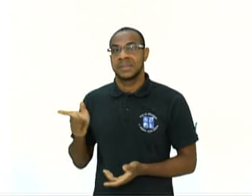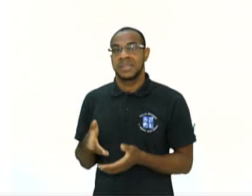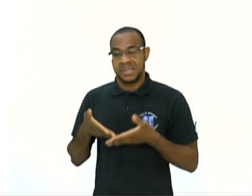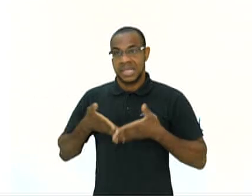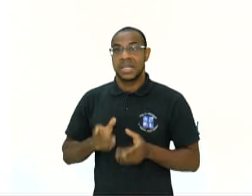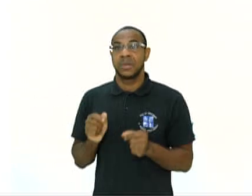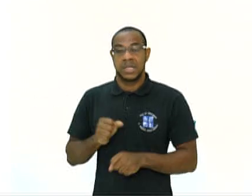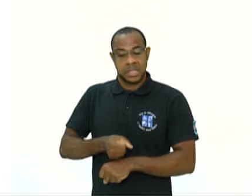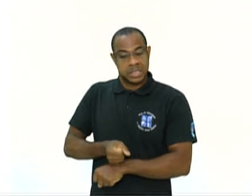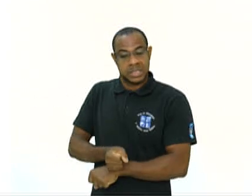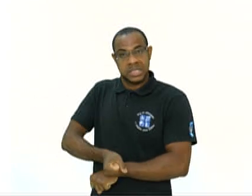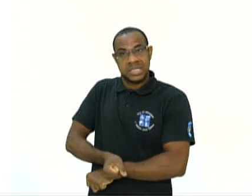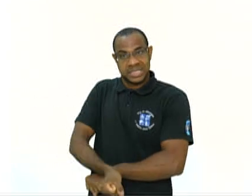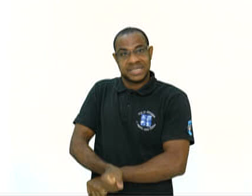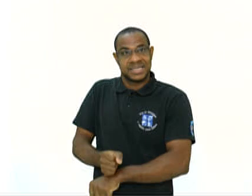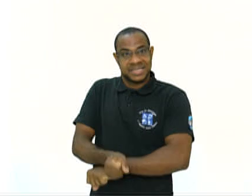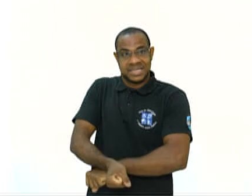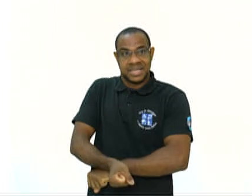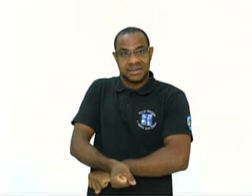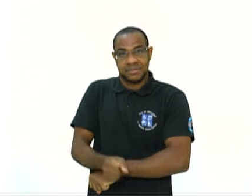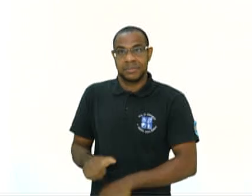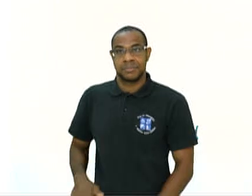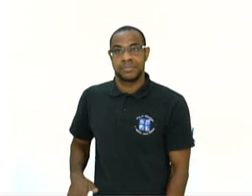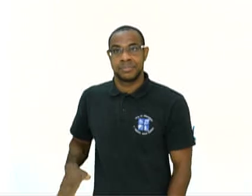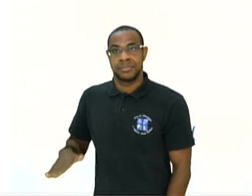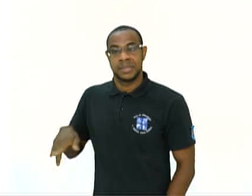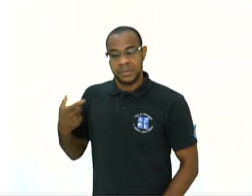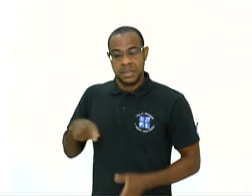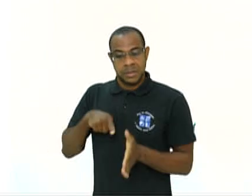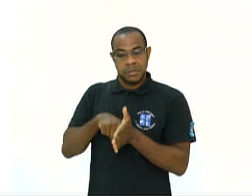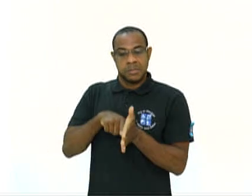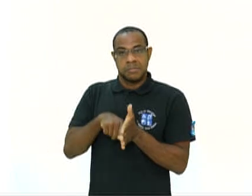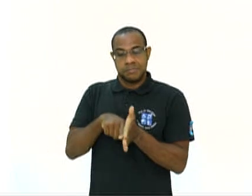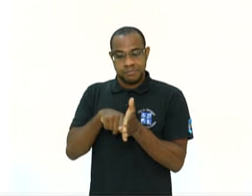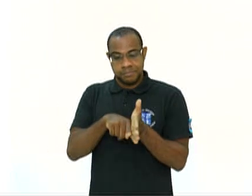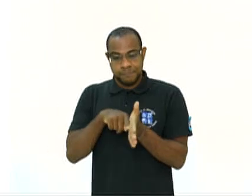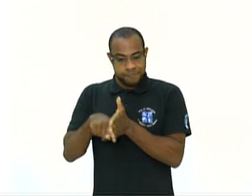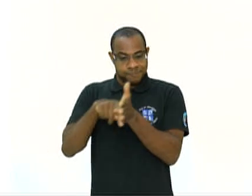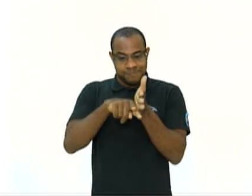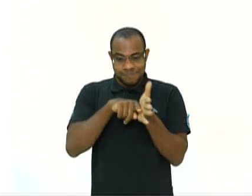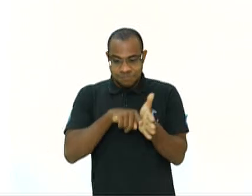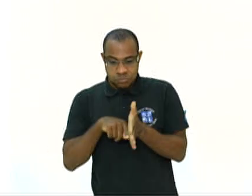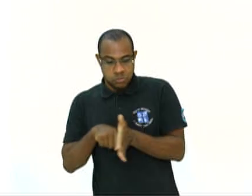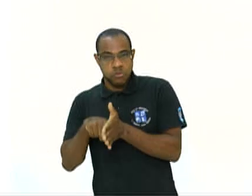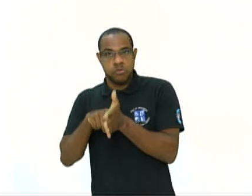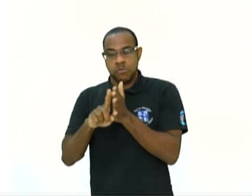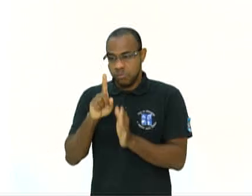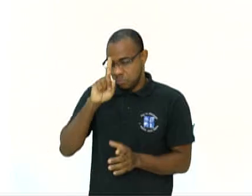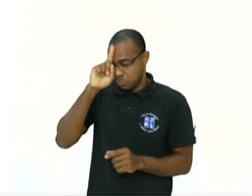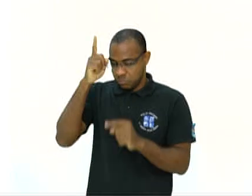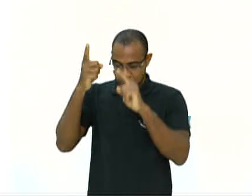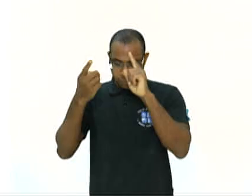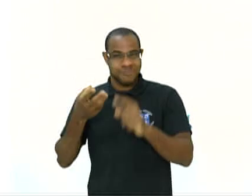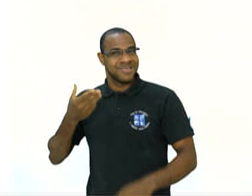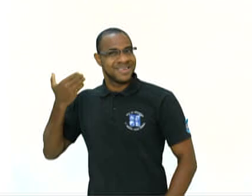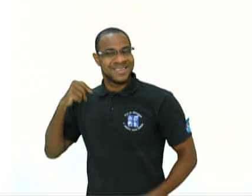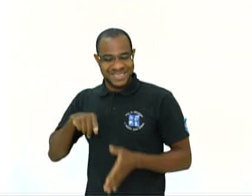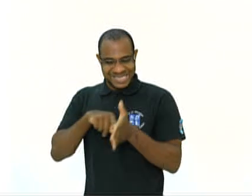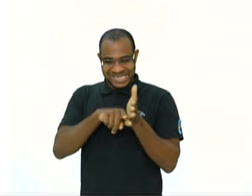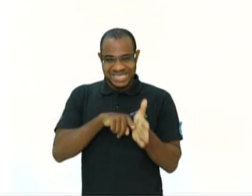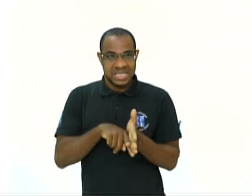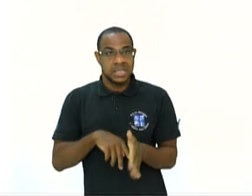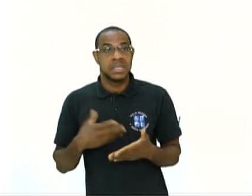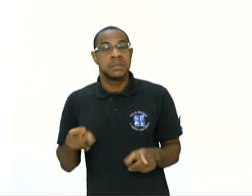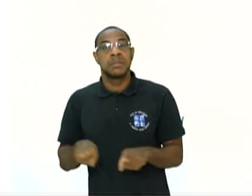escravo, mas se tornou um dos cientistas mais proeminentes, um dos maiores inventores da sua época. Né?